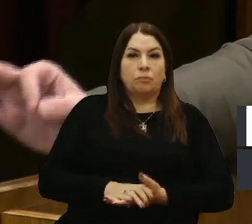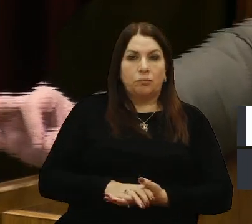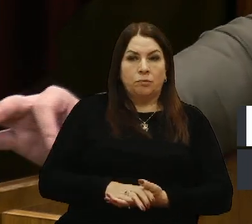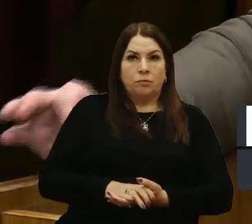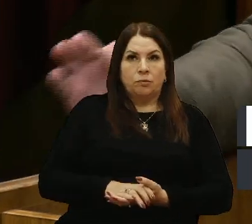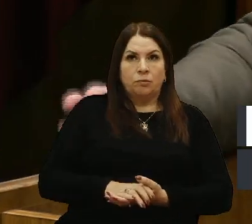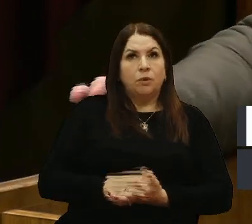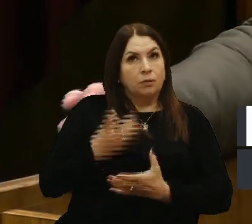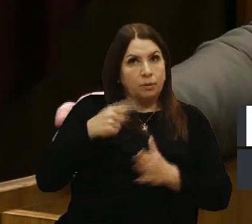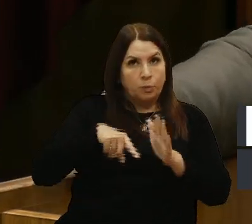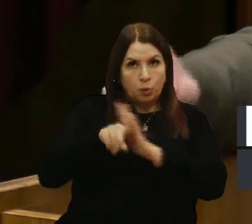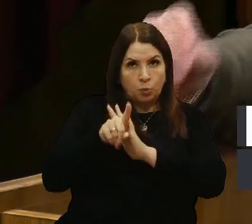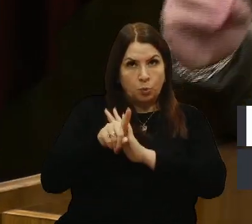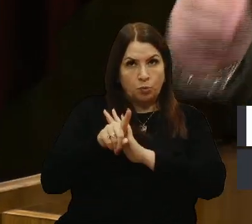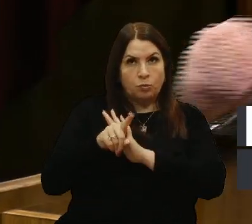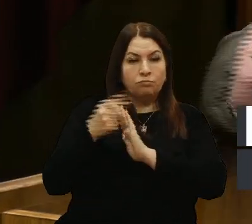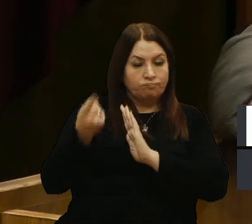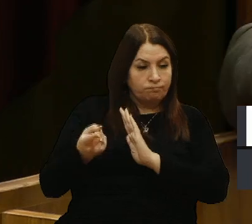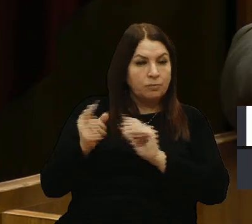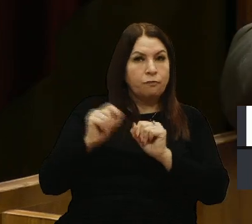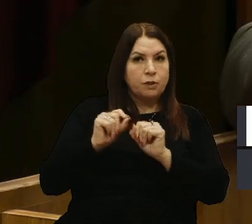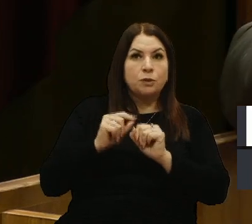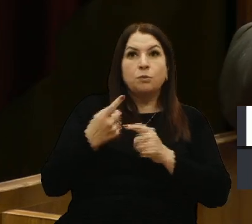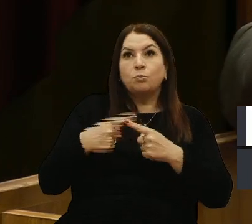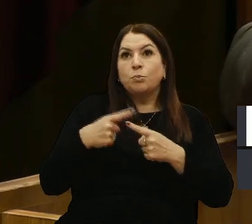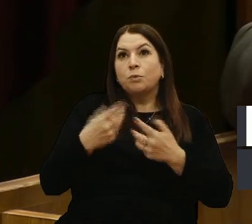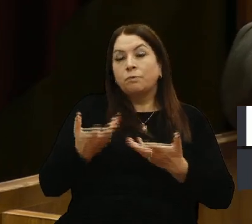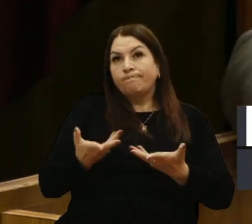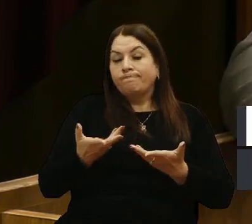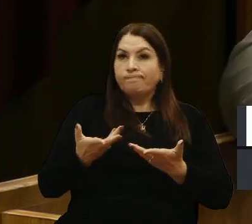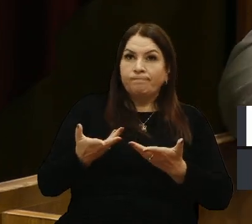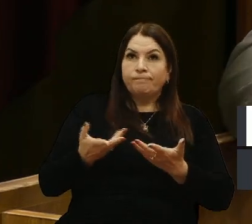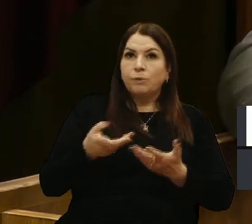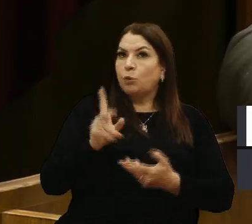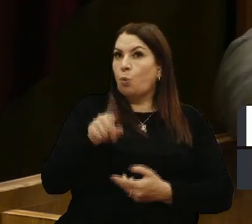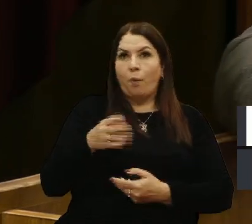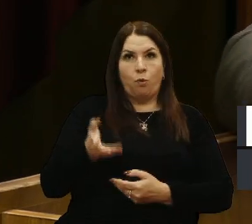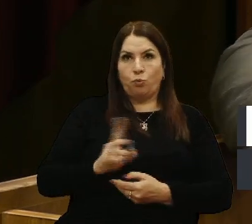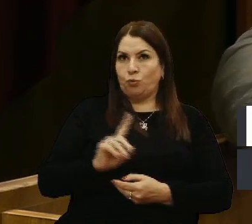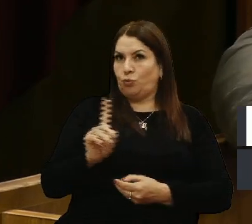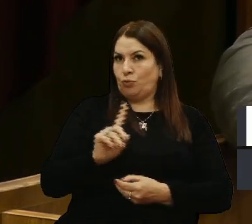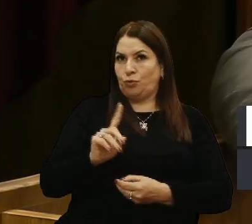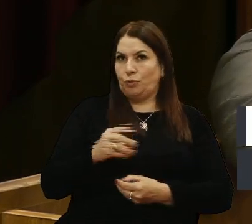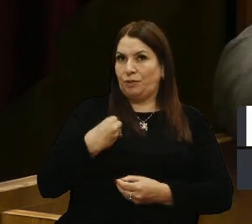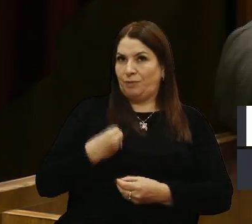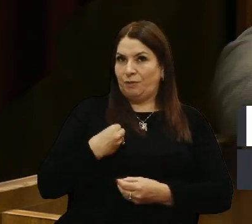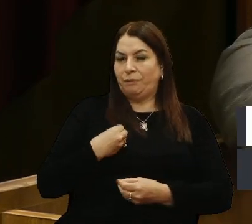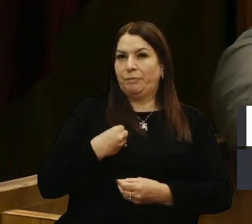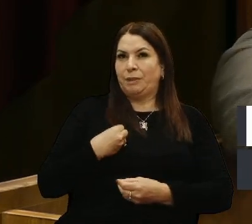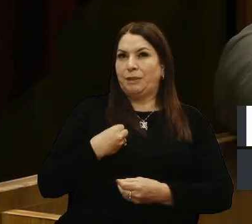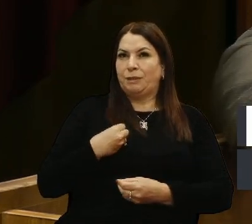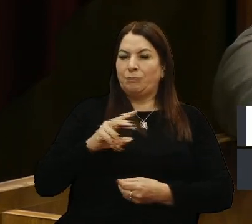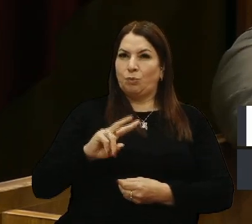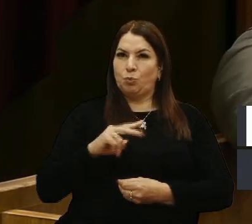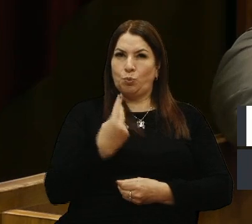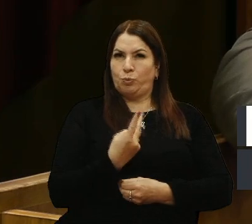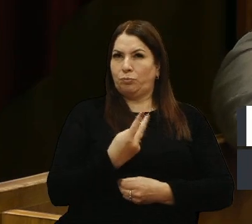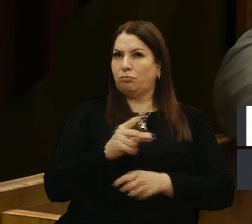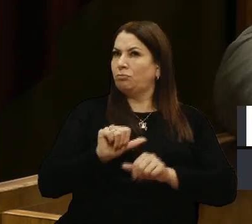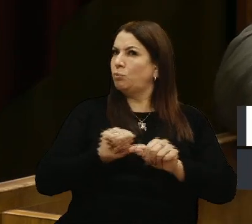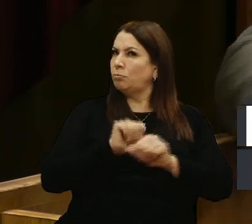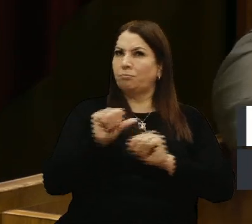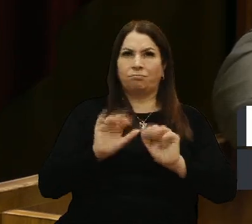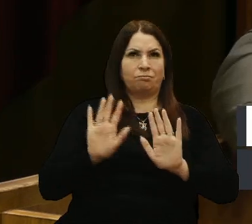Esse é o questionamento que fica, porque, infelizmente, já não é de hoje, estamos vivendo uma inversão